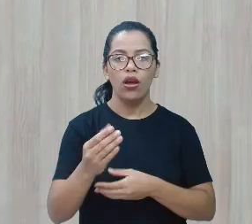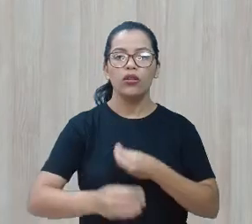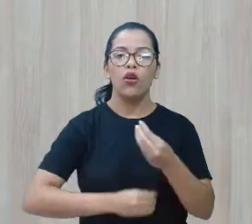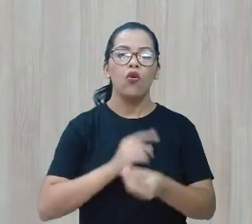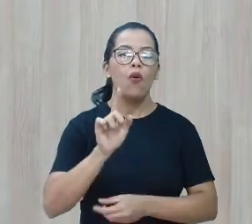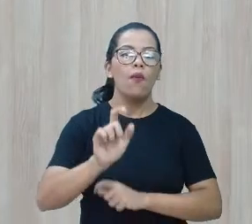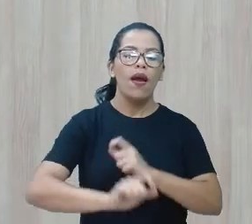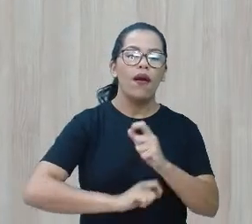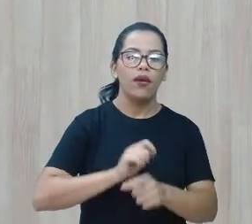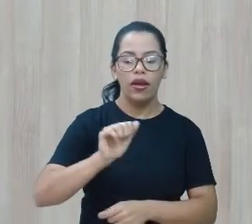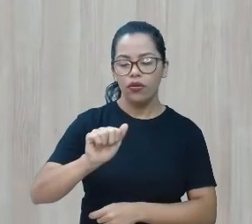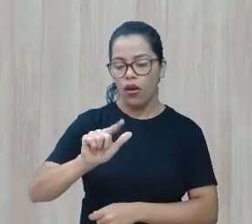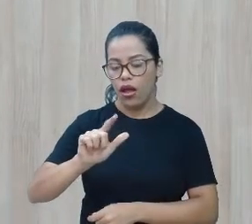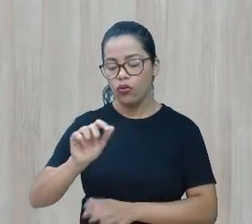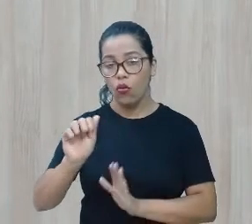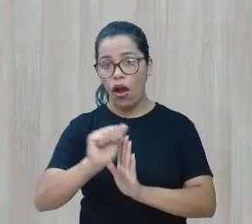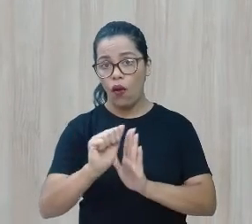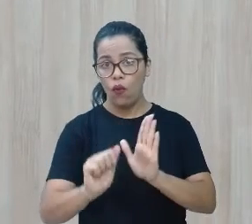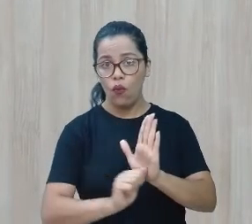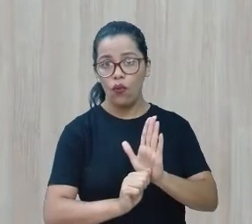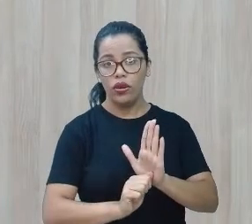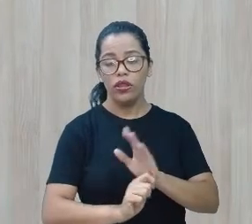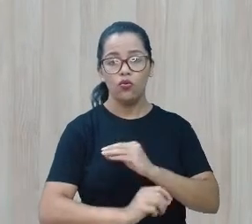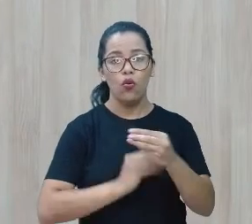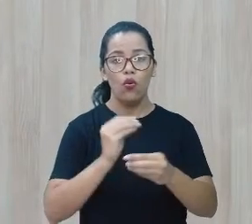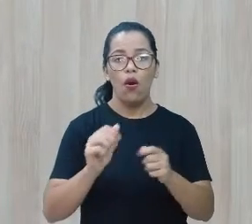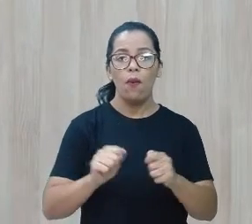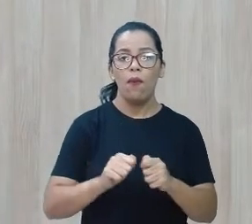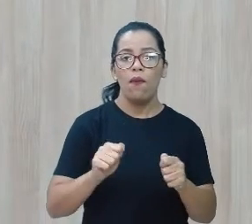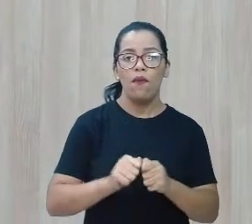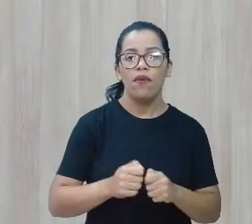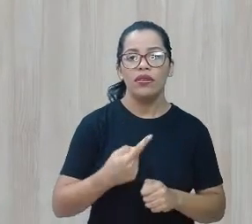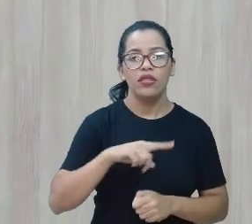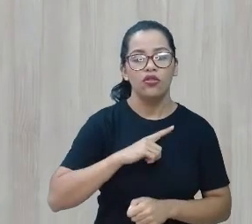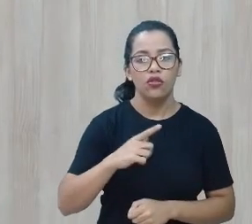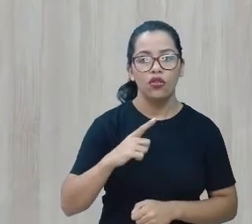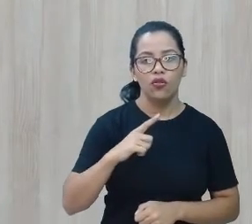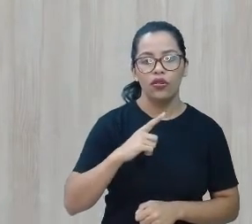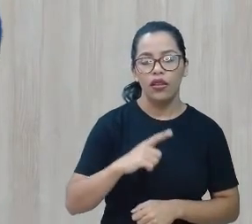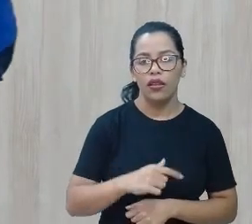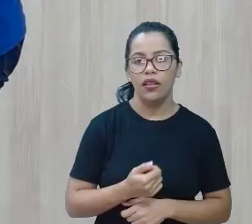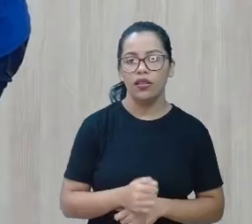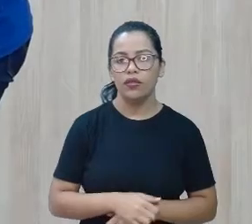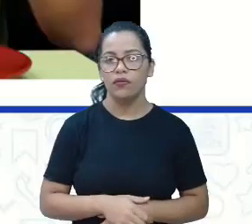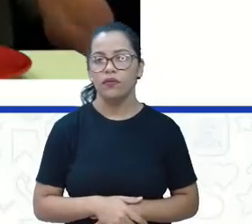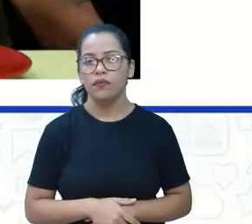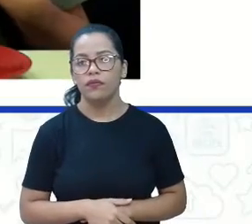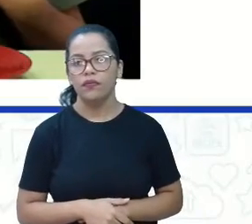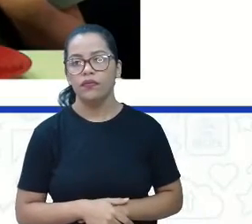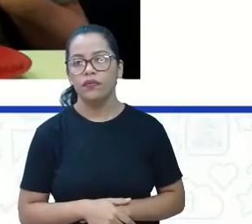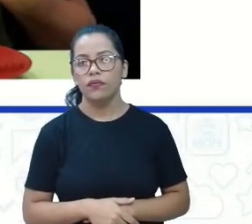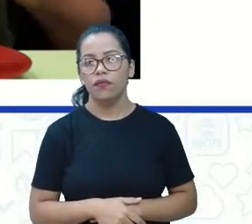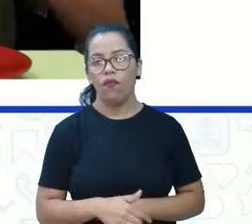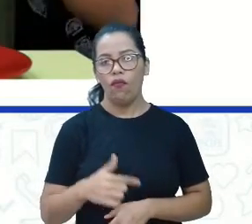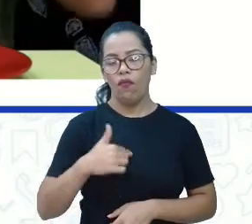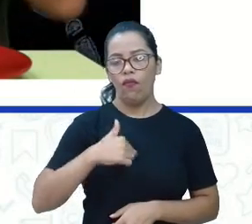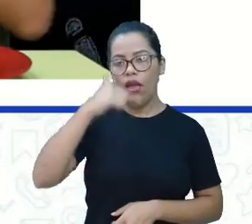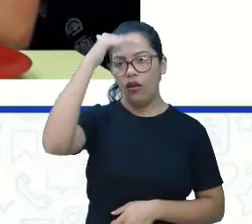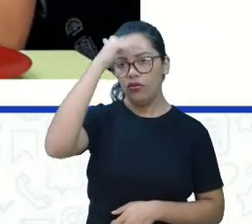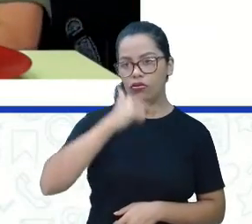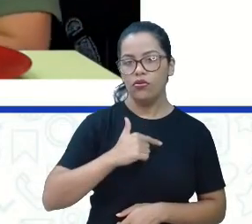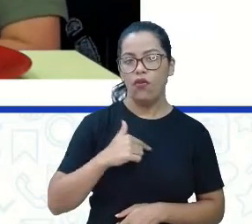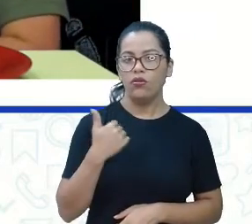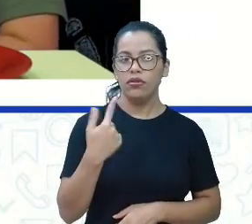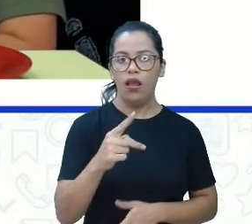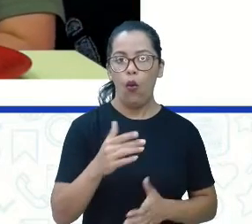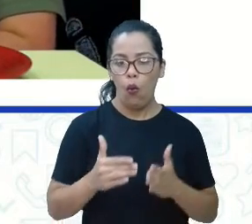do algoritmo, sem que a gente tivesse essas exceções, vamos dizer assim. Vamos lá. Eu serei o seu